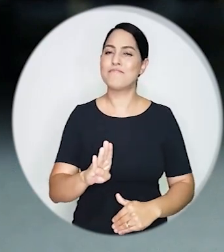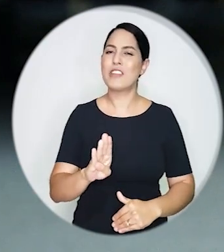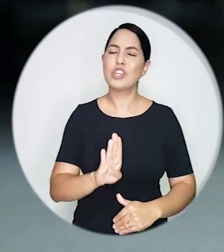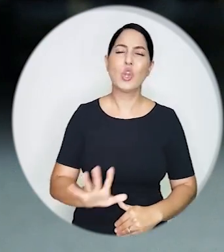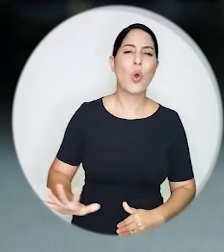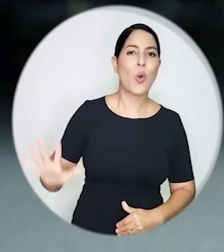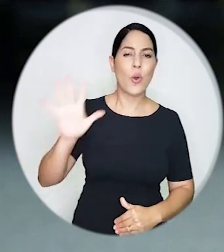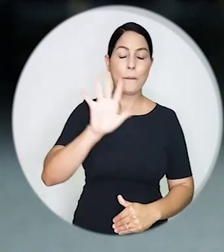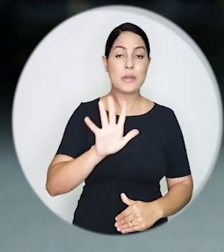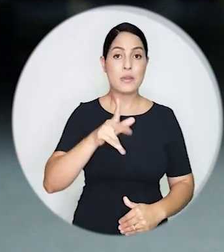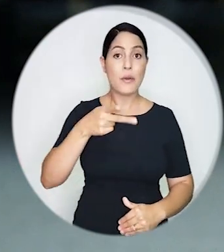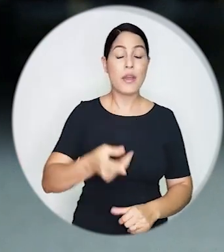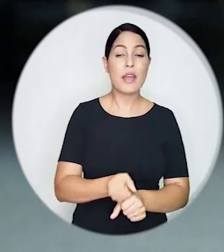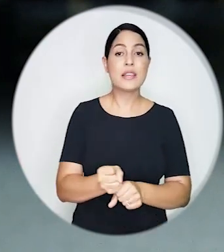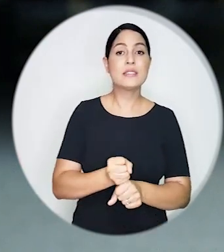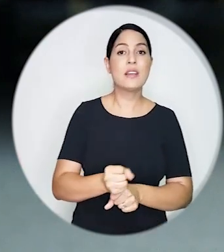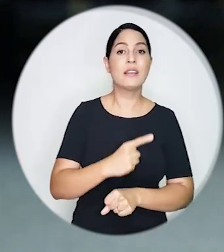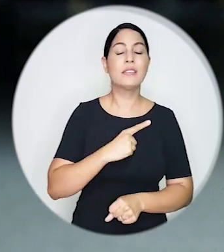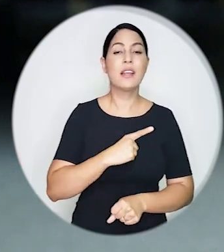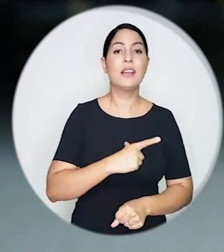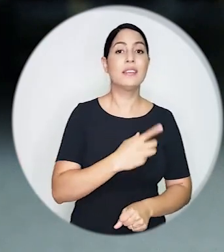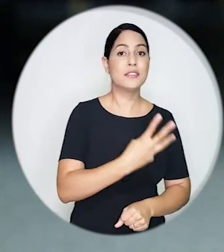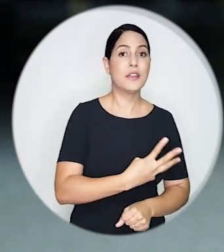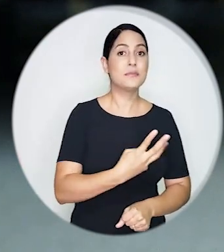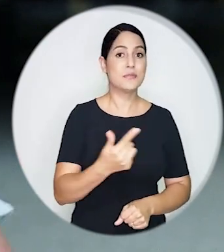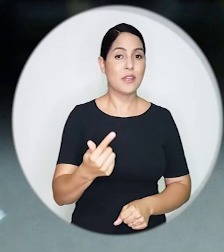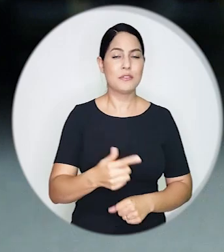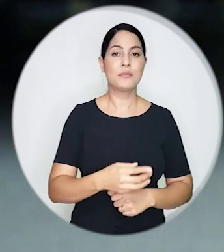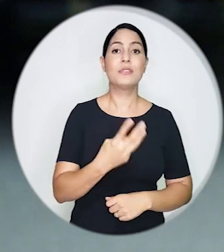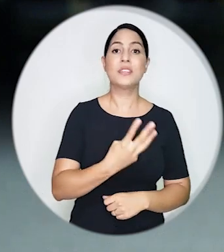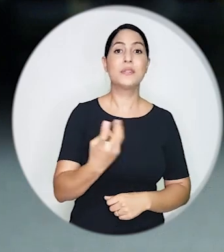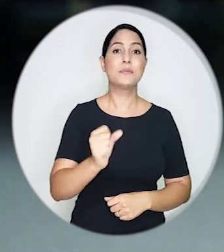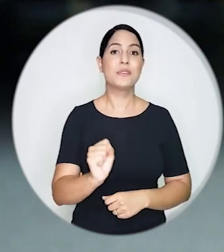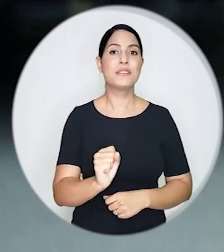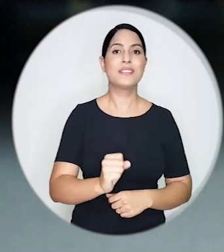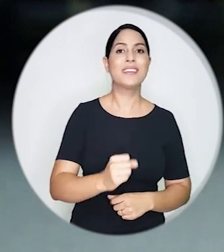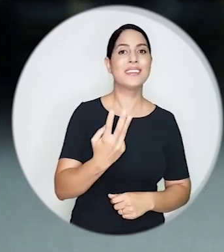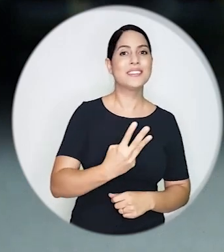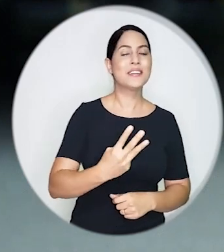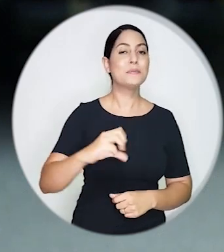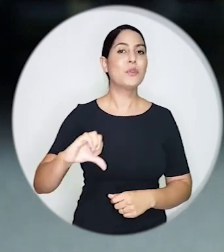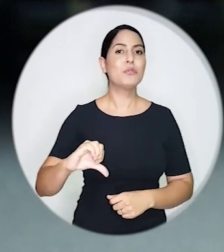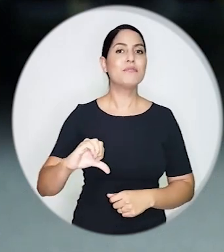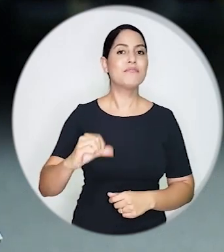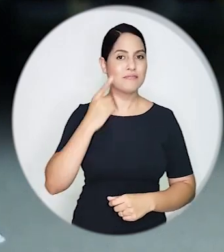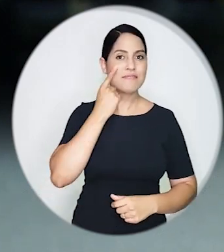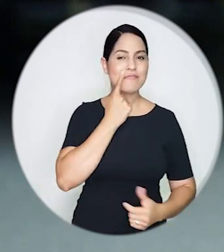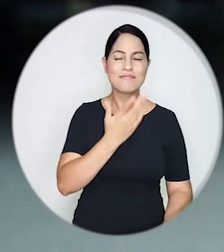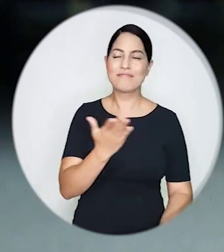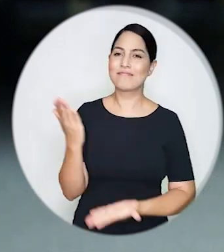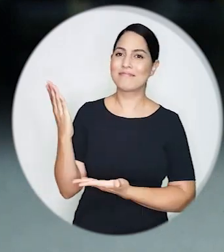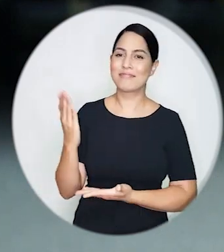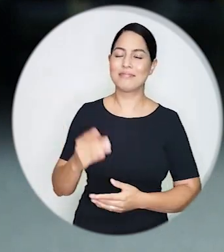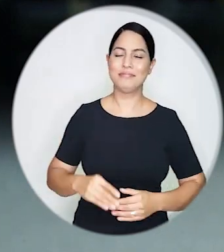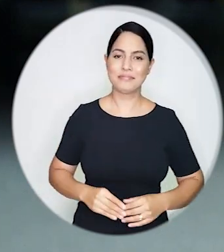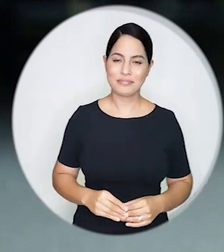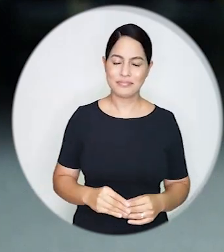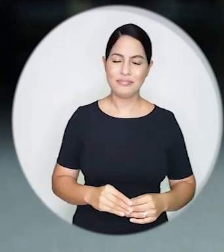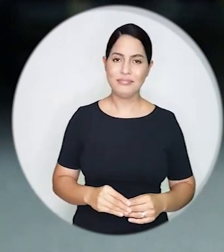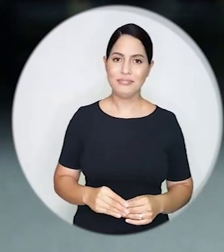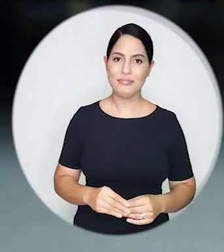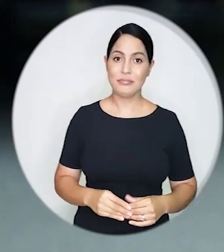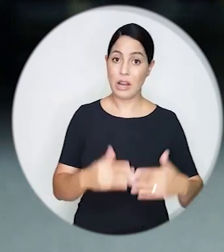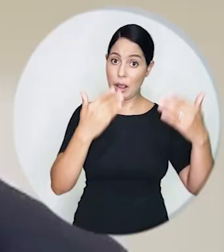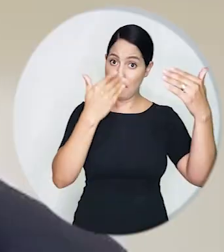de Ordem Unificado. Neste ano, nós teremos a edição do 37º, 38º e também 39º. Acompanhe